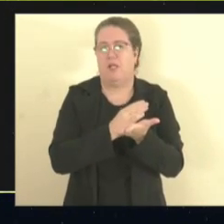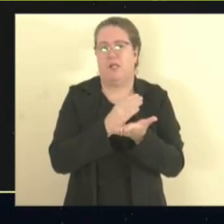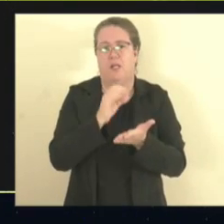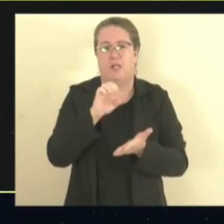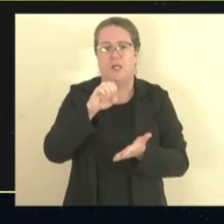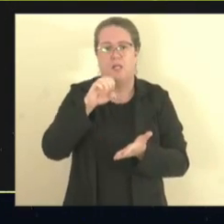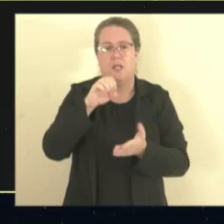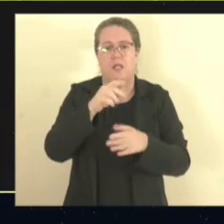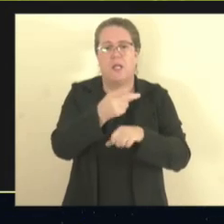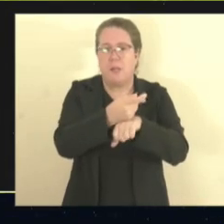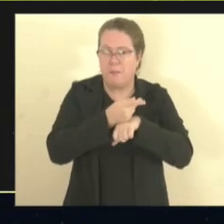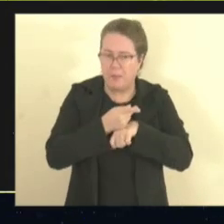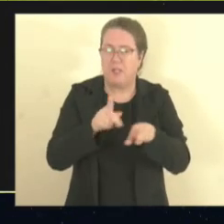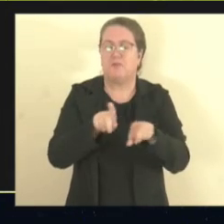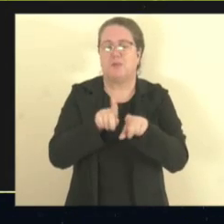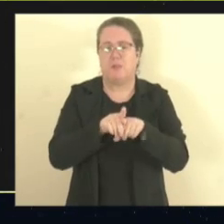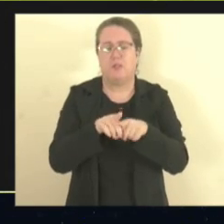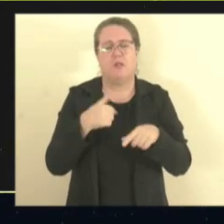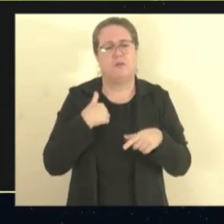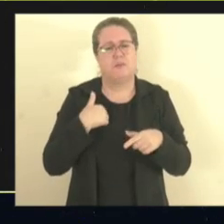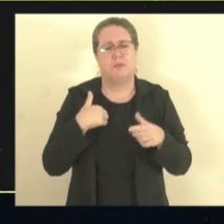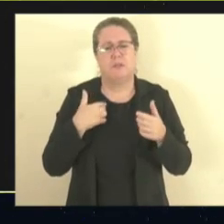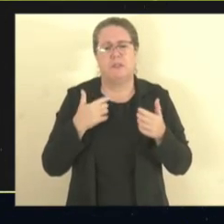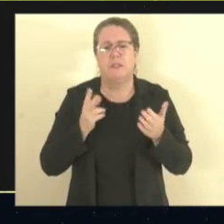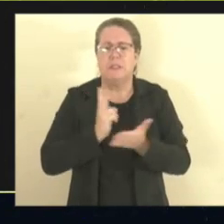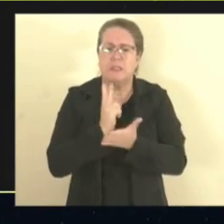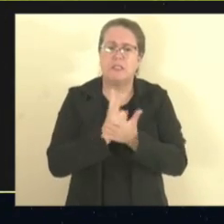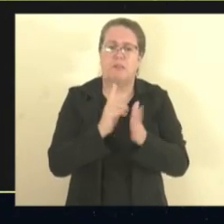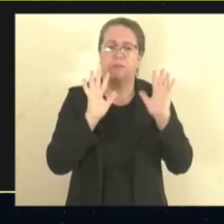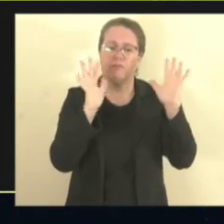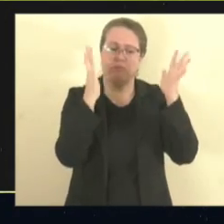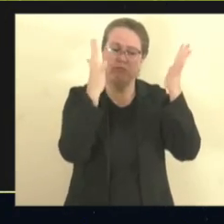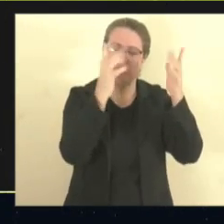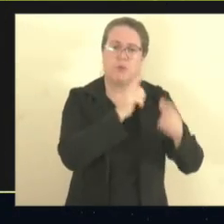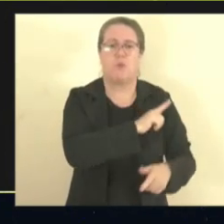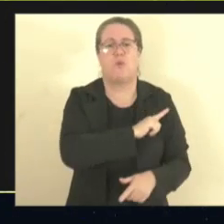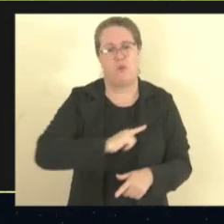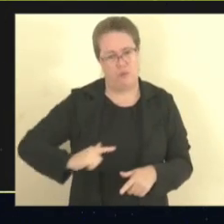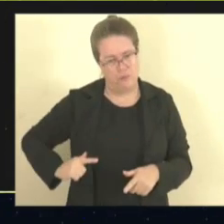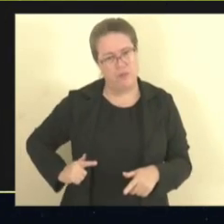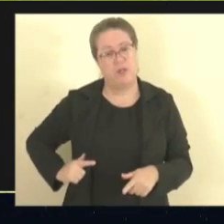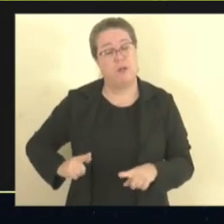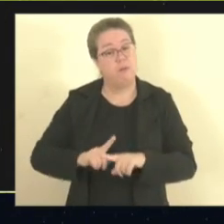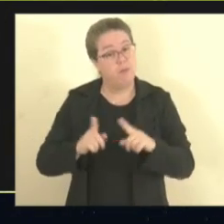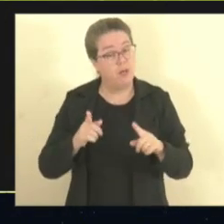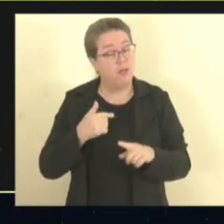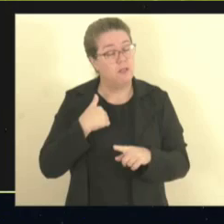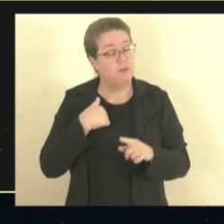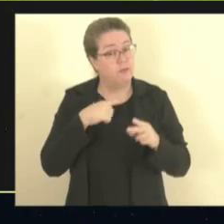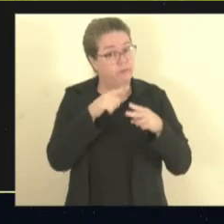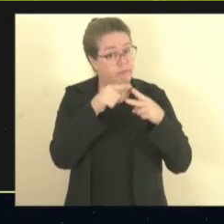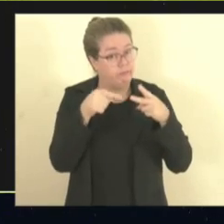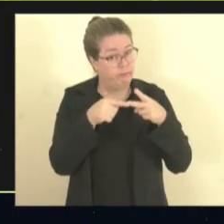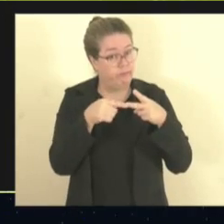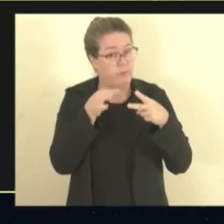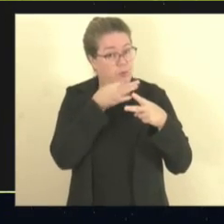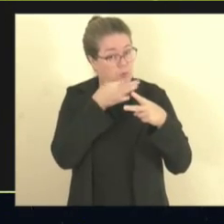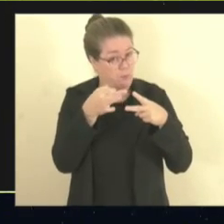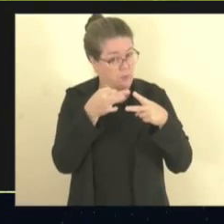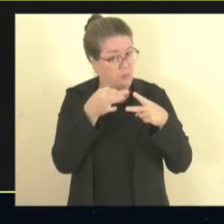gestão financeira do governo. Mas vou levantar dois questionamentos sobre esse projeto,